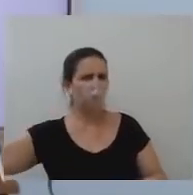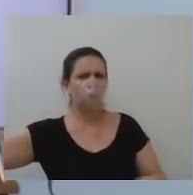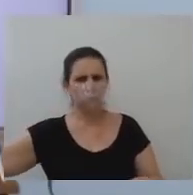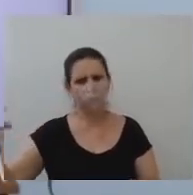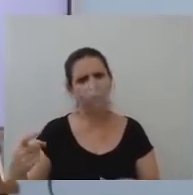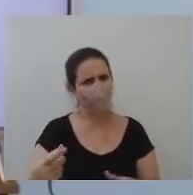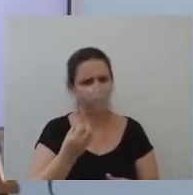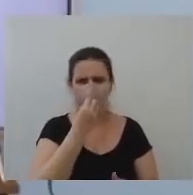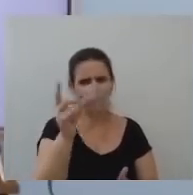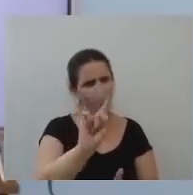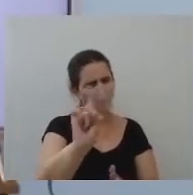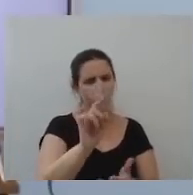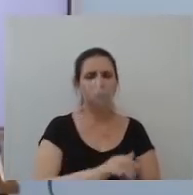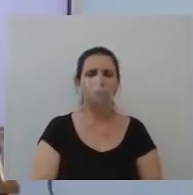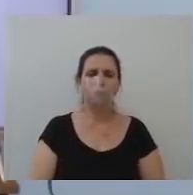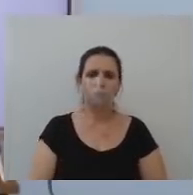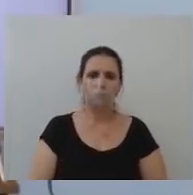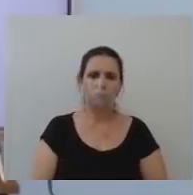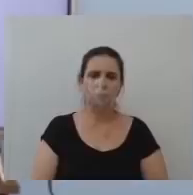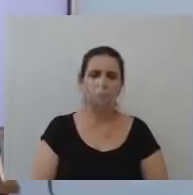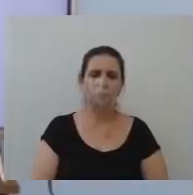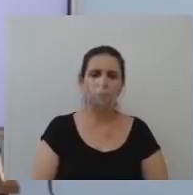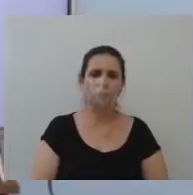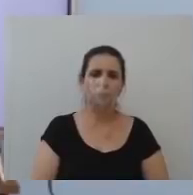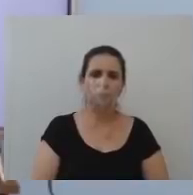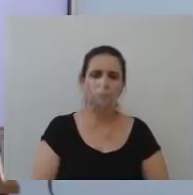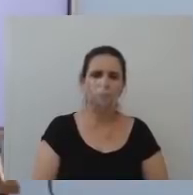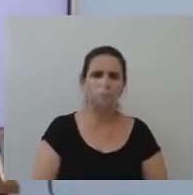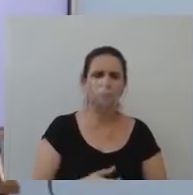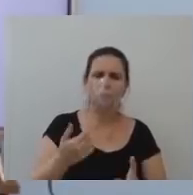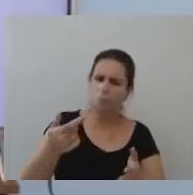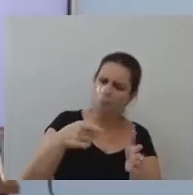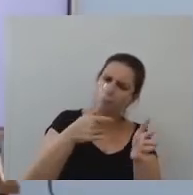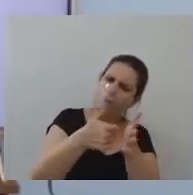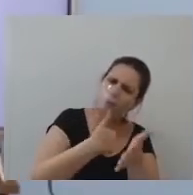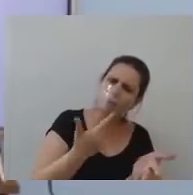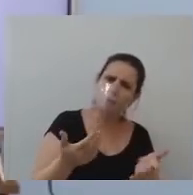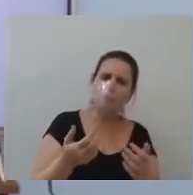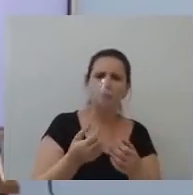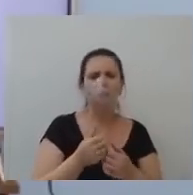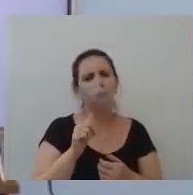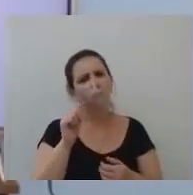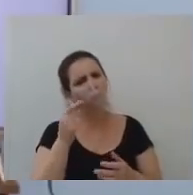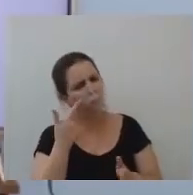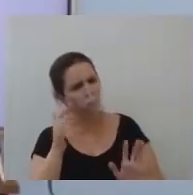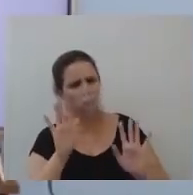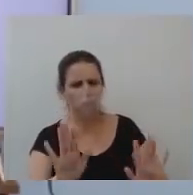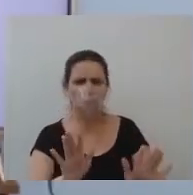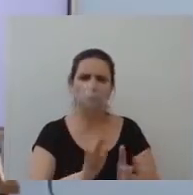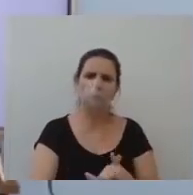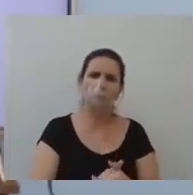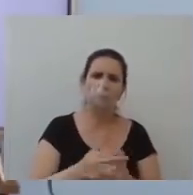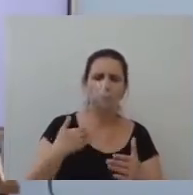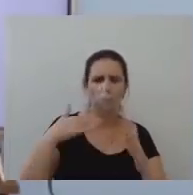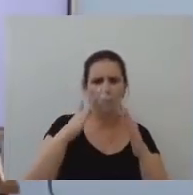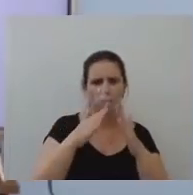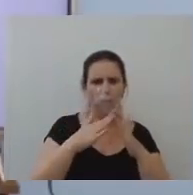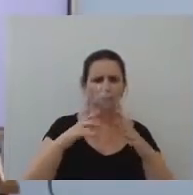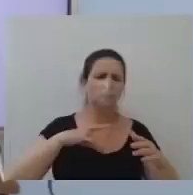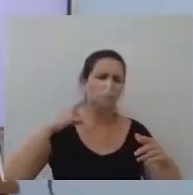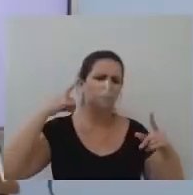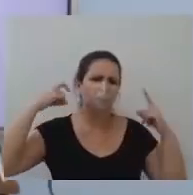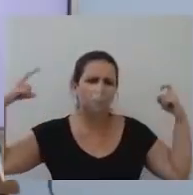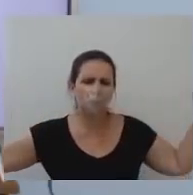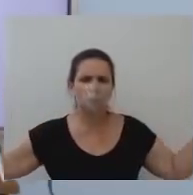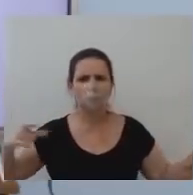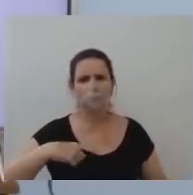bem desagradável, certo, na gente. Aí vem a pergunta, Nara, veja só. Minha casa é muito barulhenta,